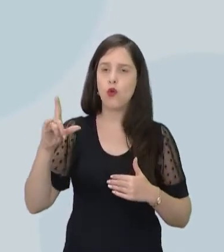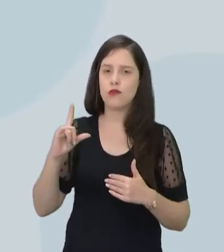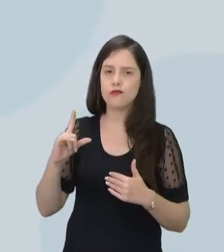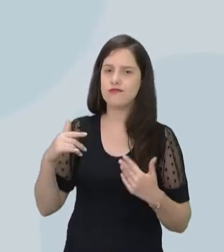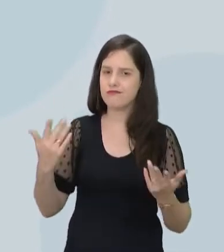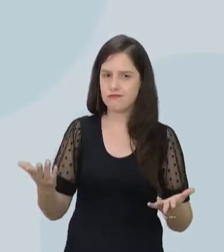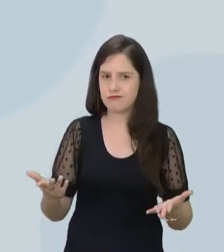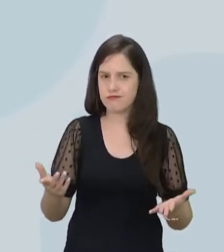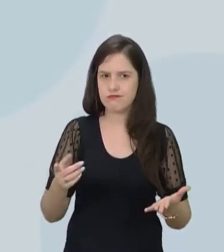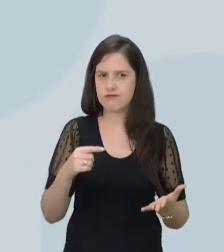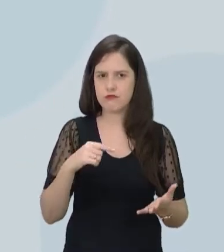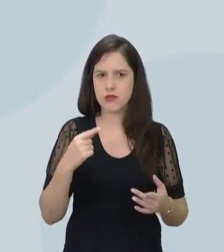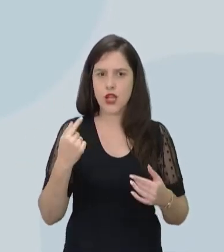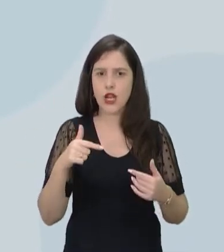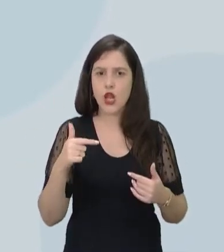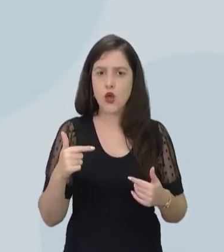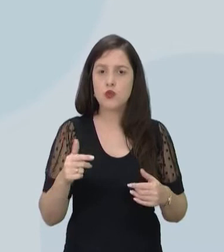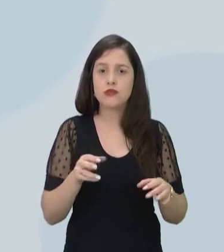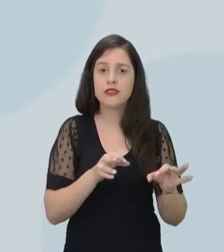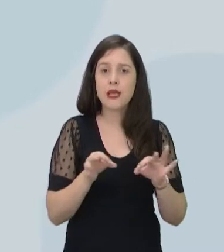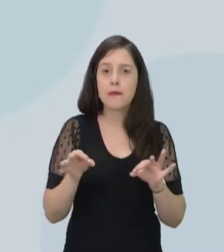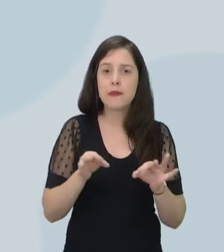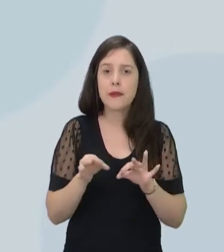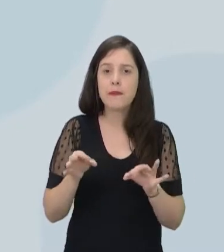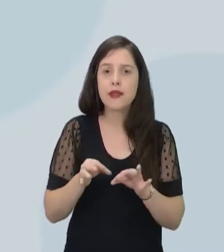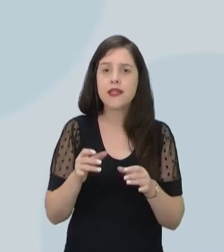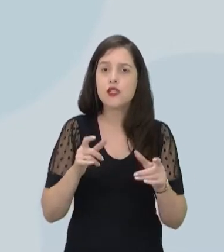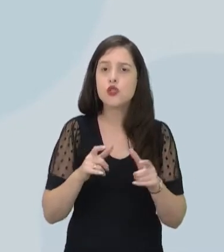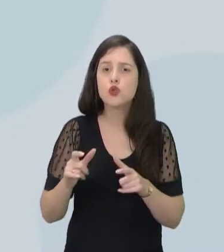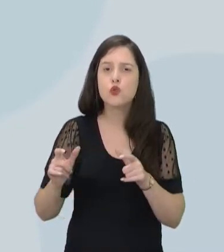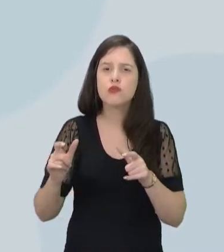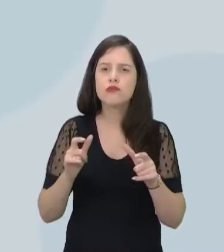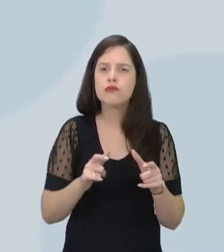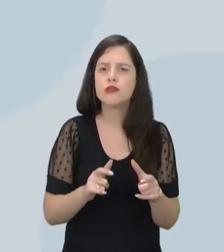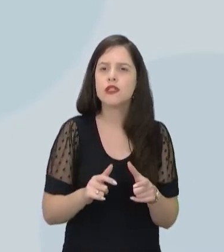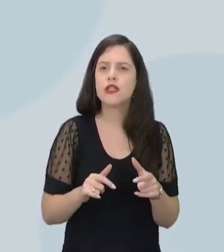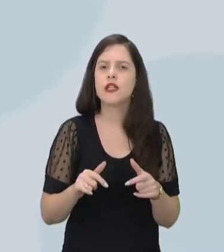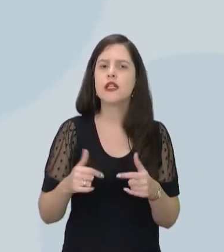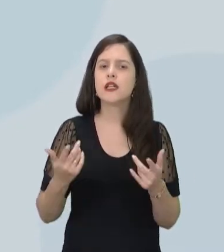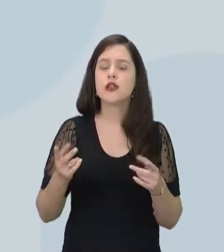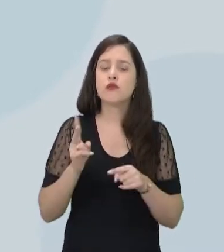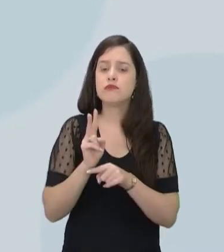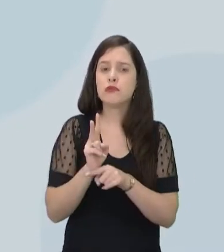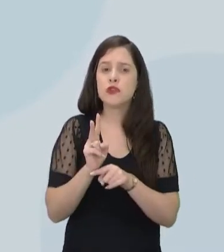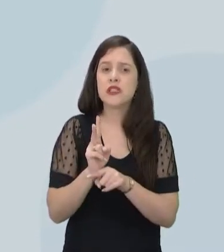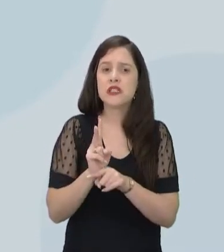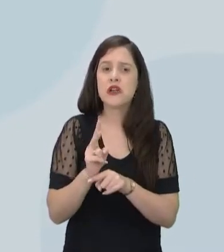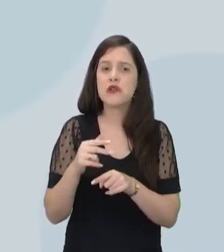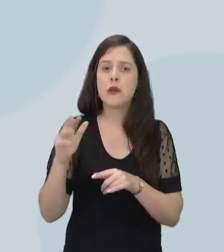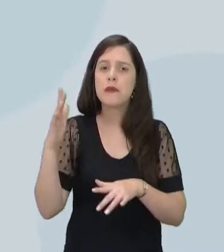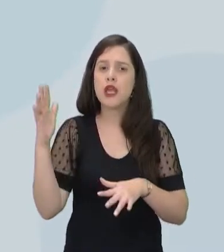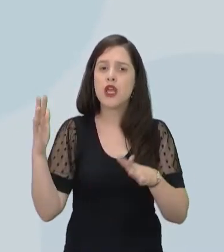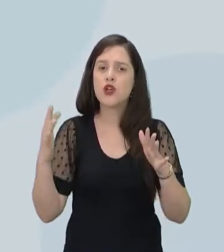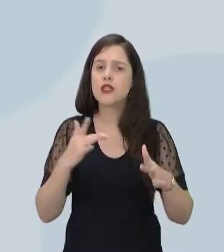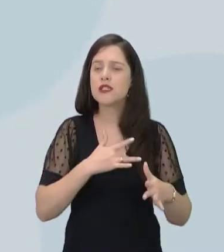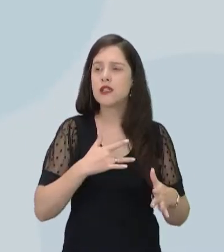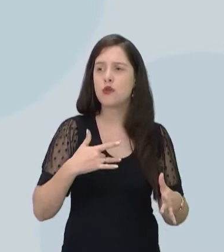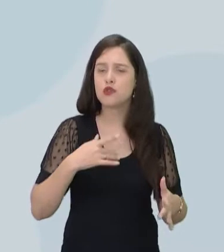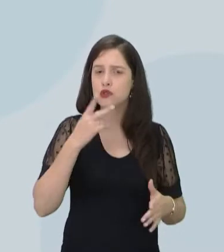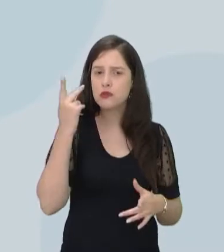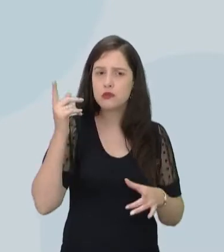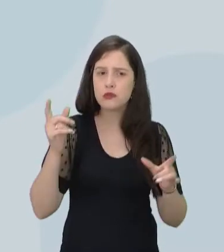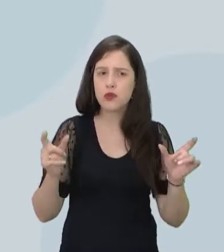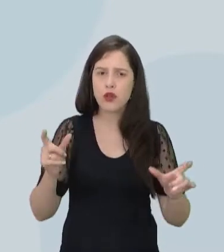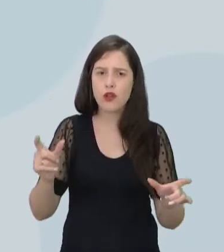ali. Não tem uma preparação desse lugar e não tem medidas de proteção ao meio ambiente ou à saúde pública.